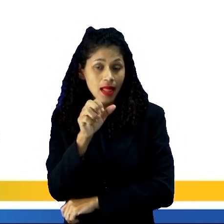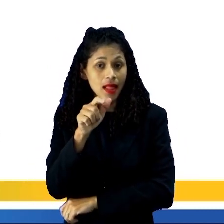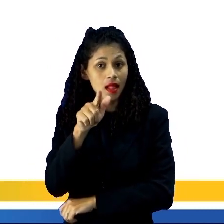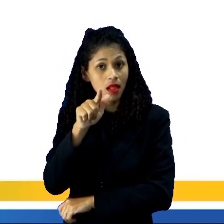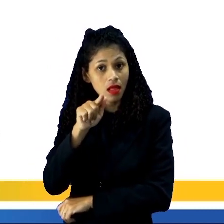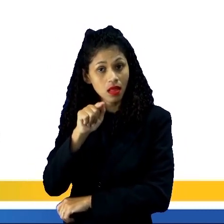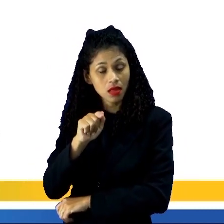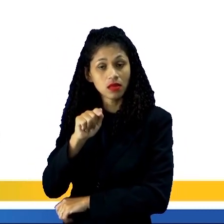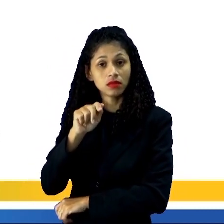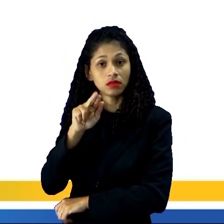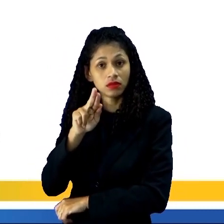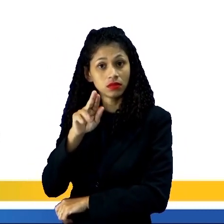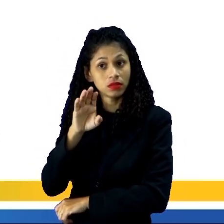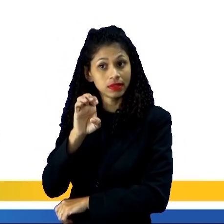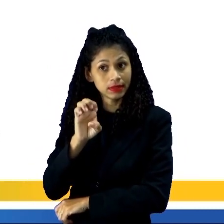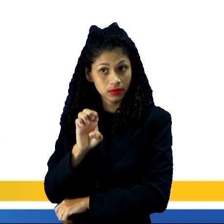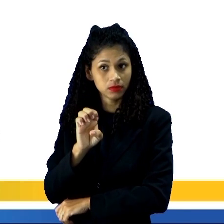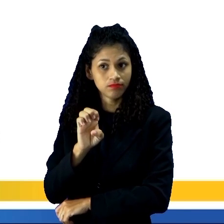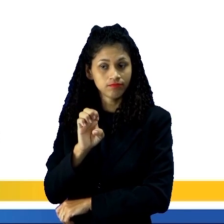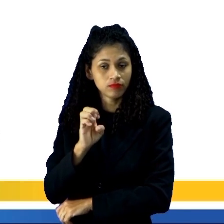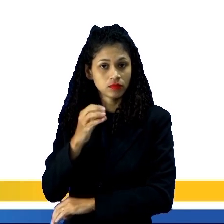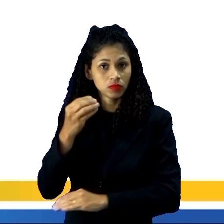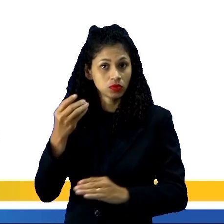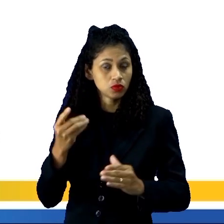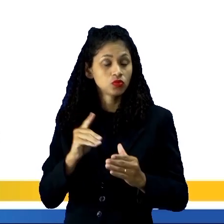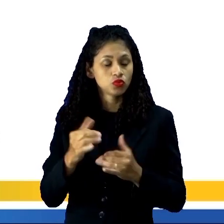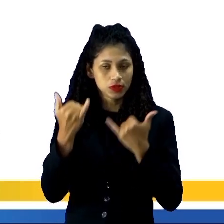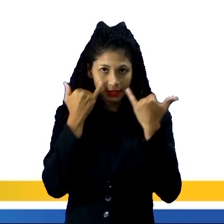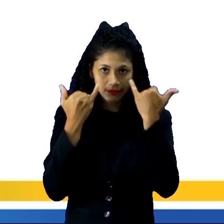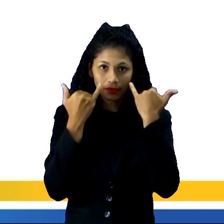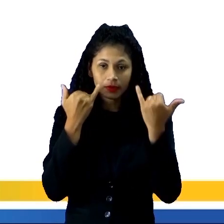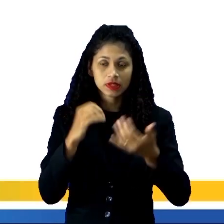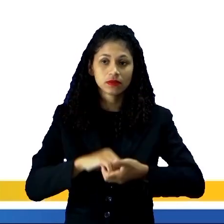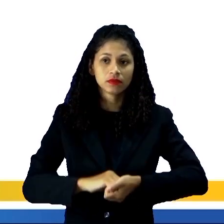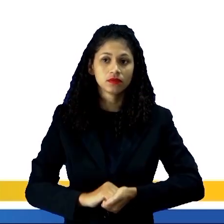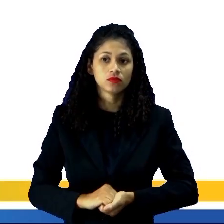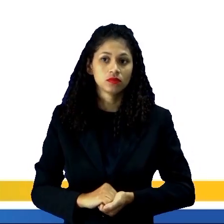né, durante a frase, essa informação, ok?